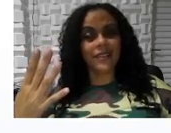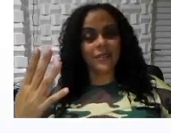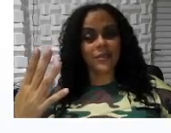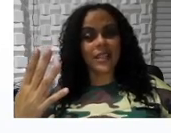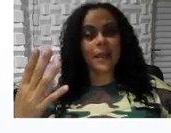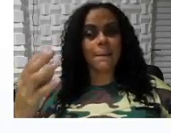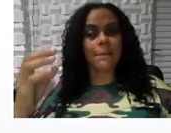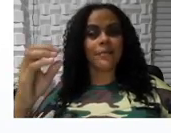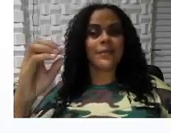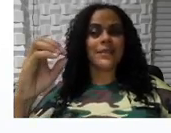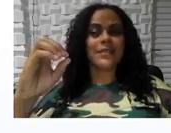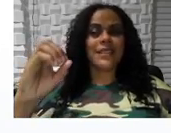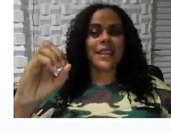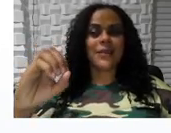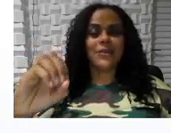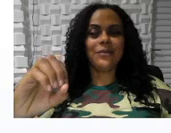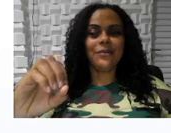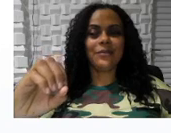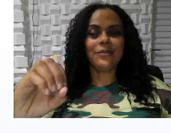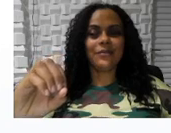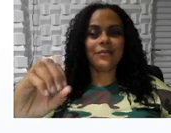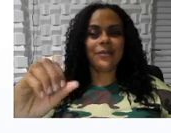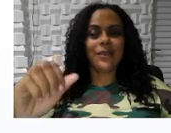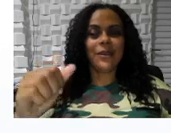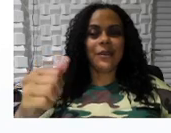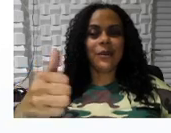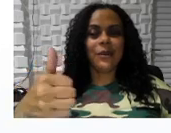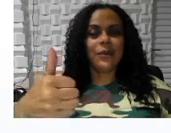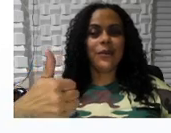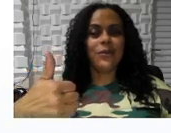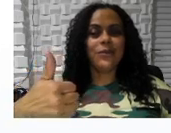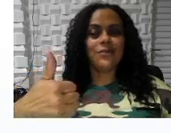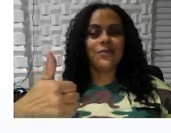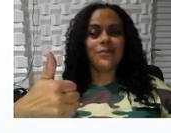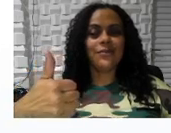lá? 0, 1,